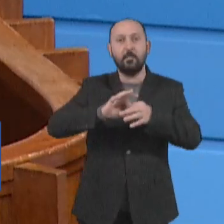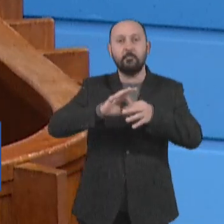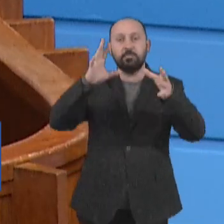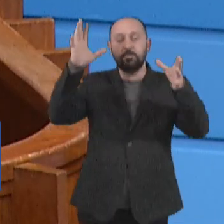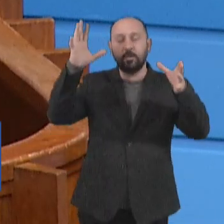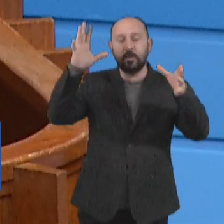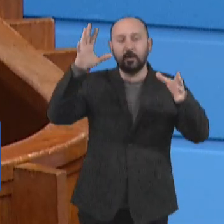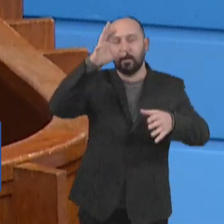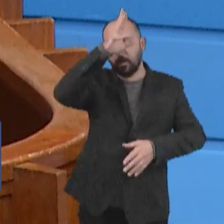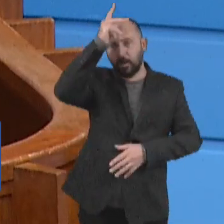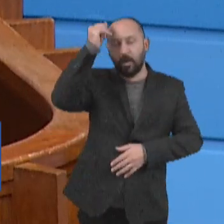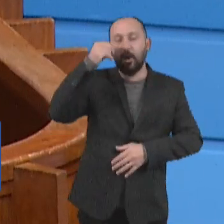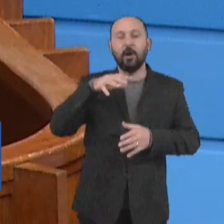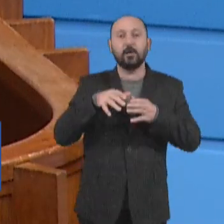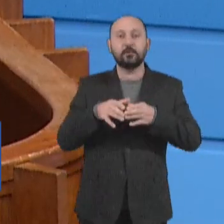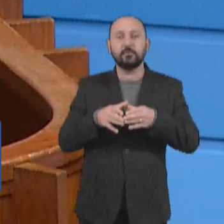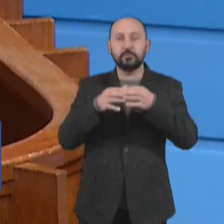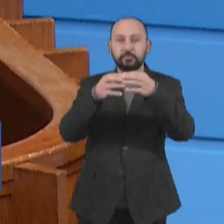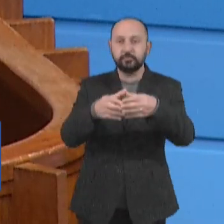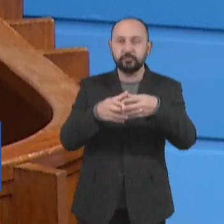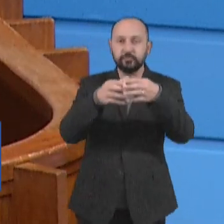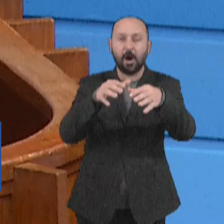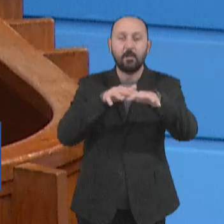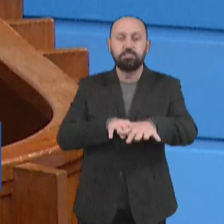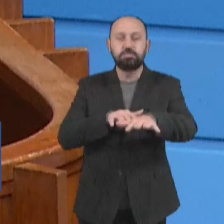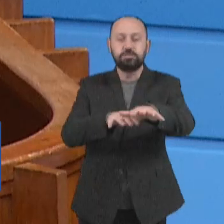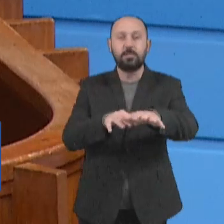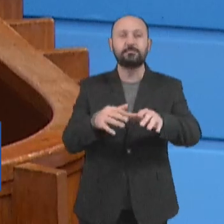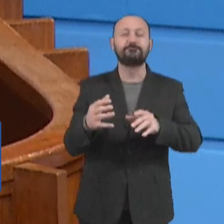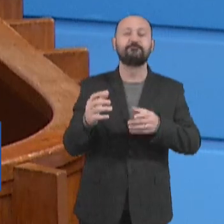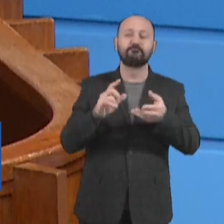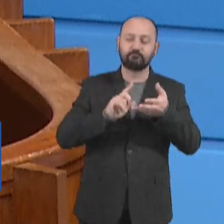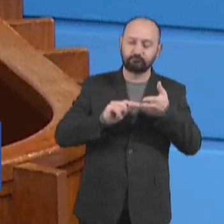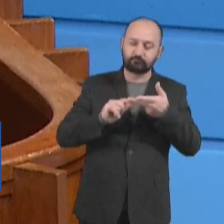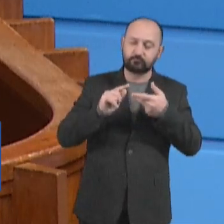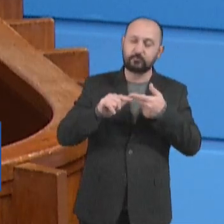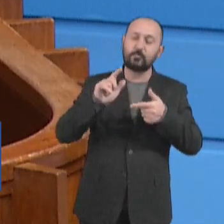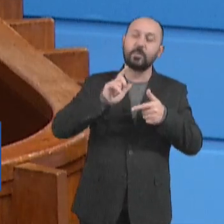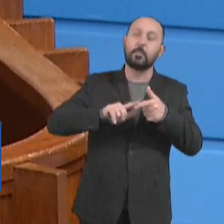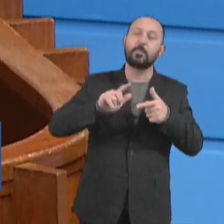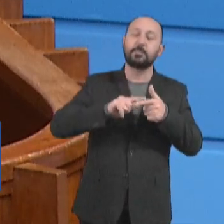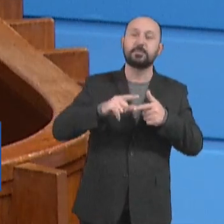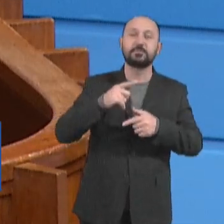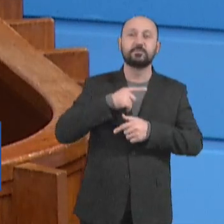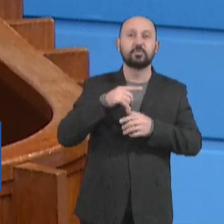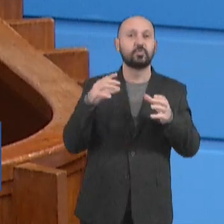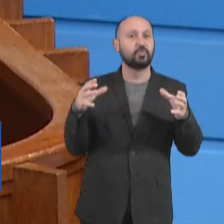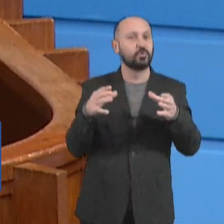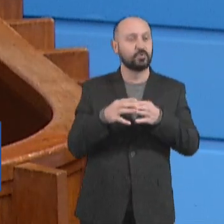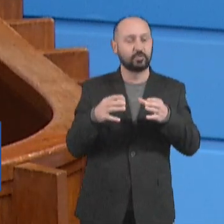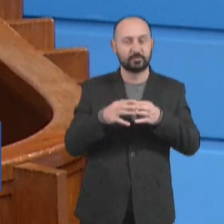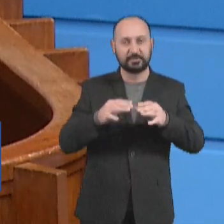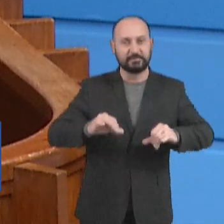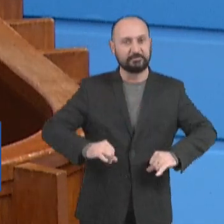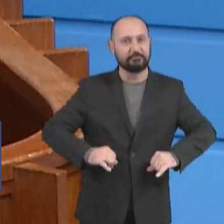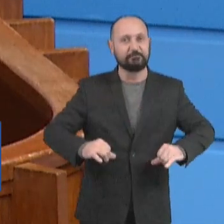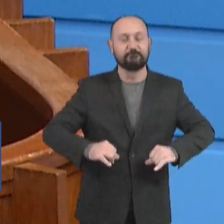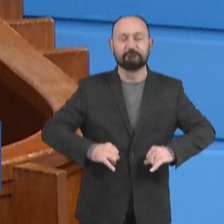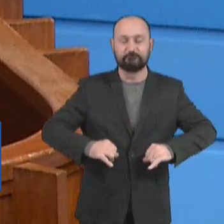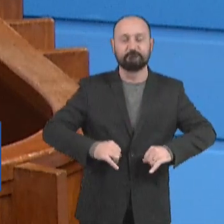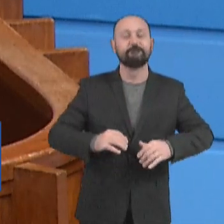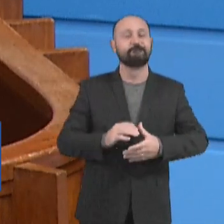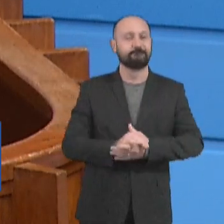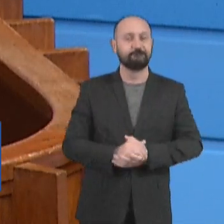Grosso. Essa expedição, ela sofreu todas as agruras que um grupo